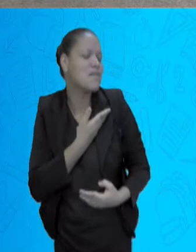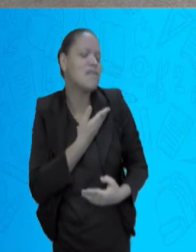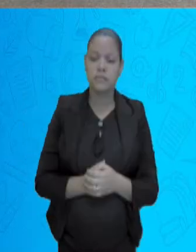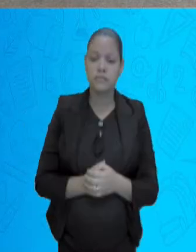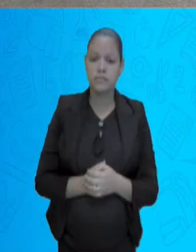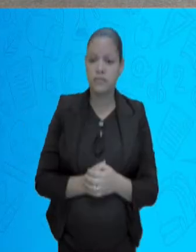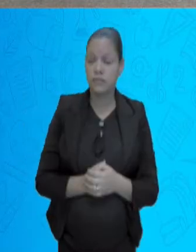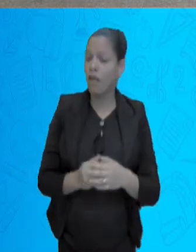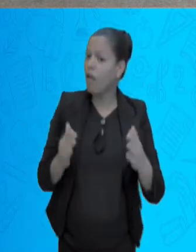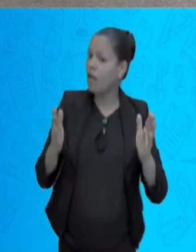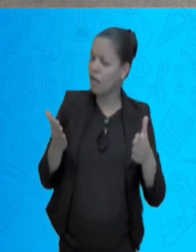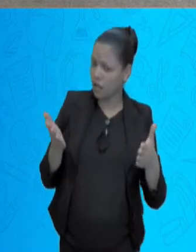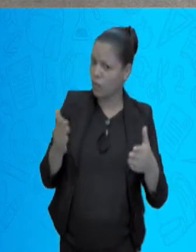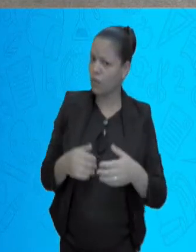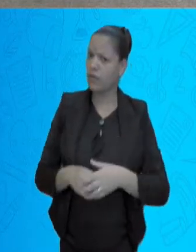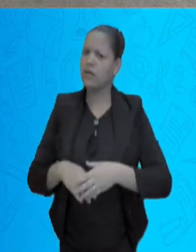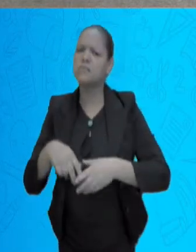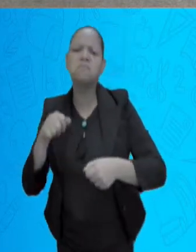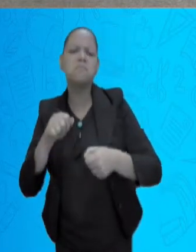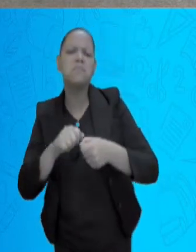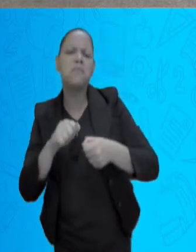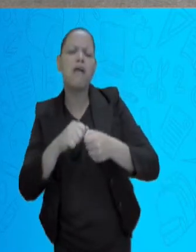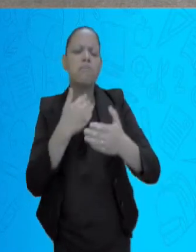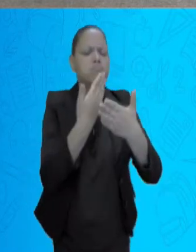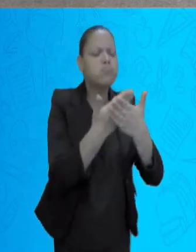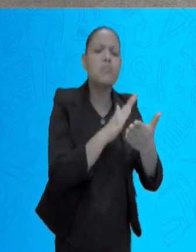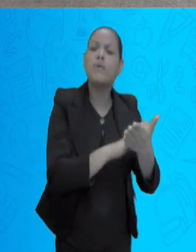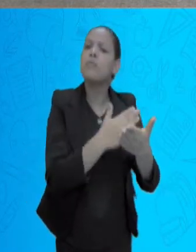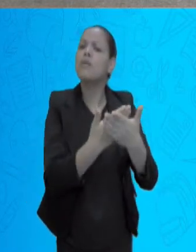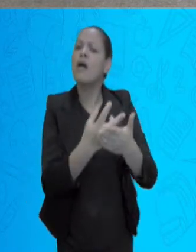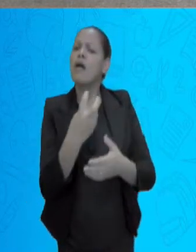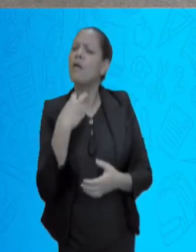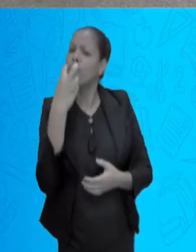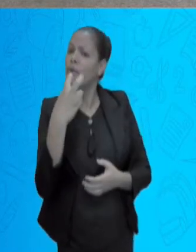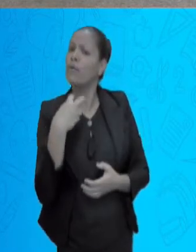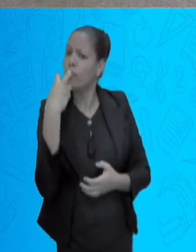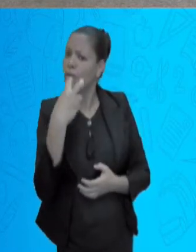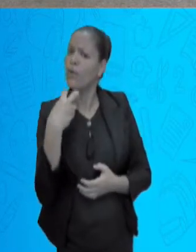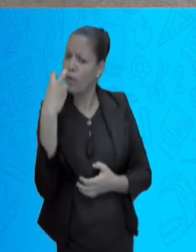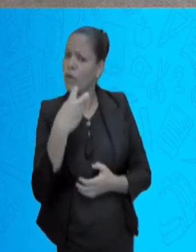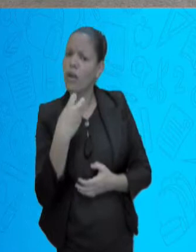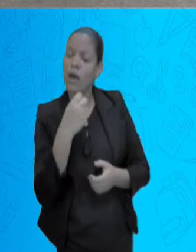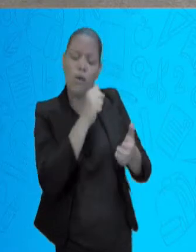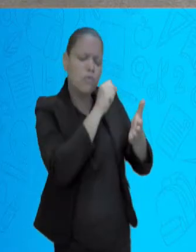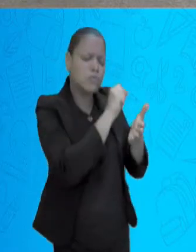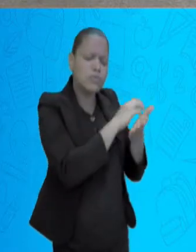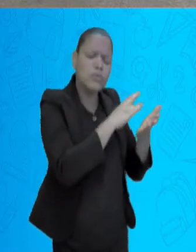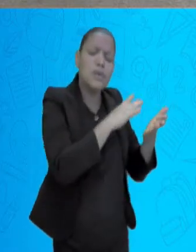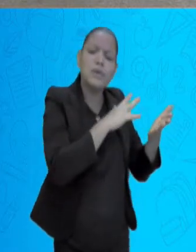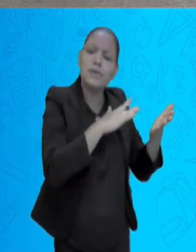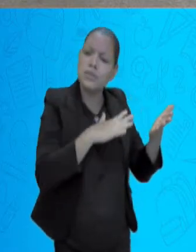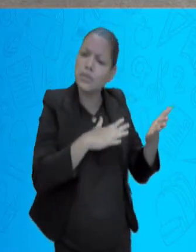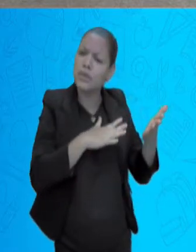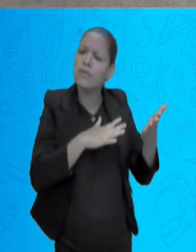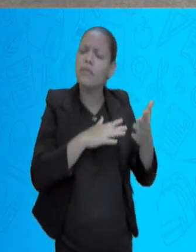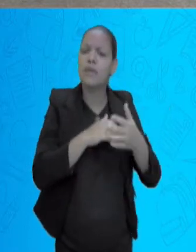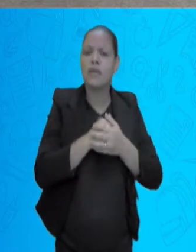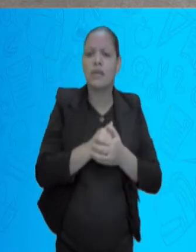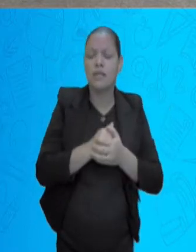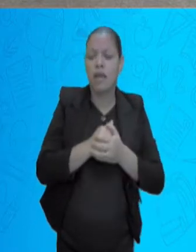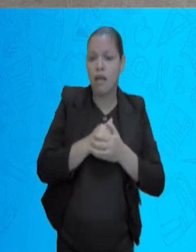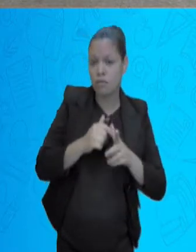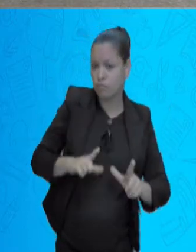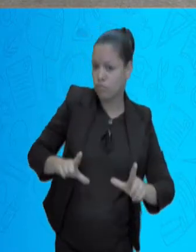trabalho. Estou fazendo a interpretação oral da atividade postada na plataforma